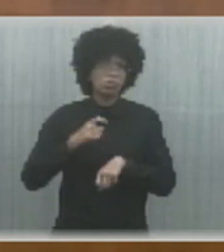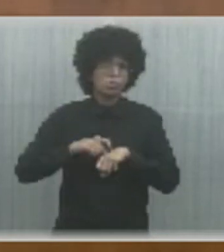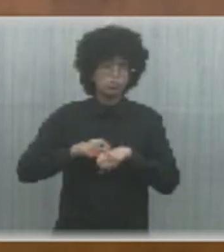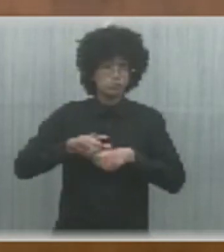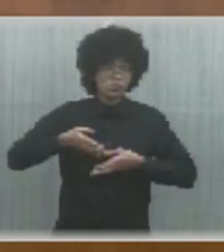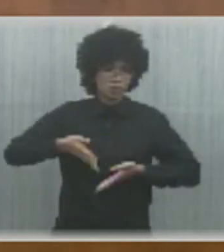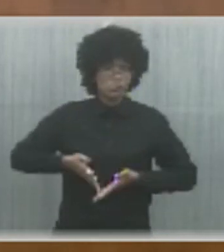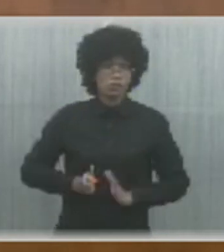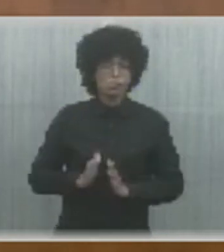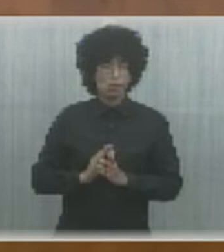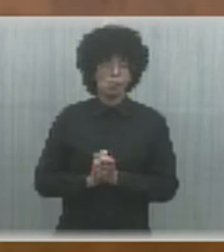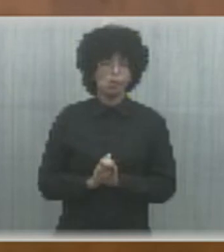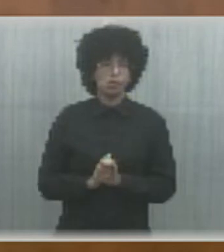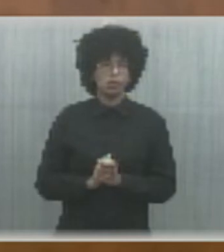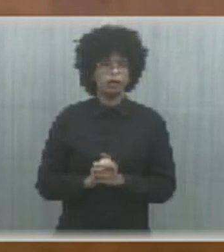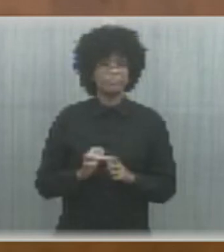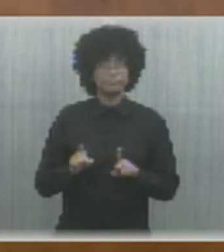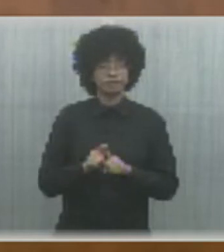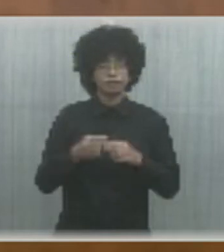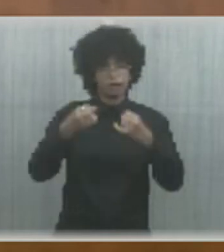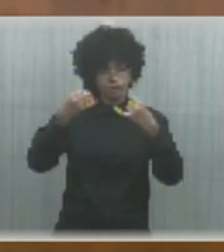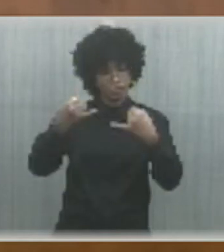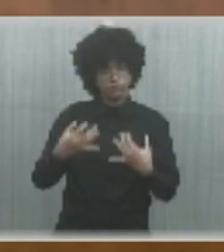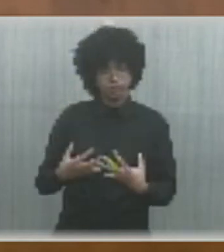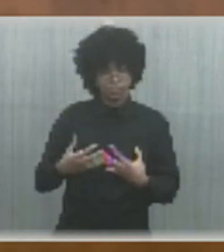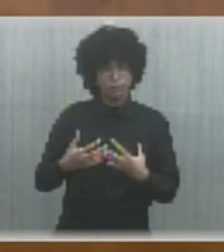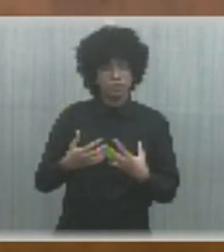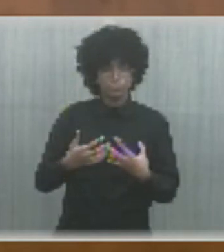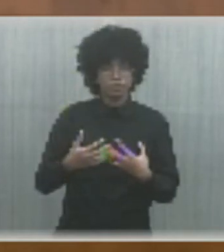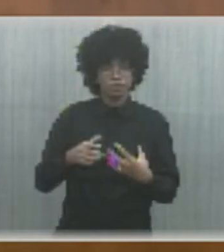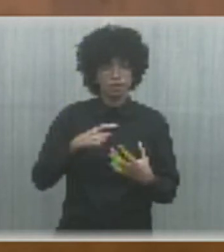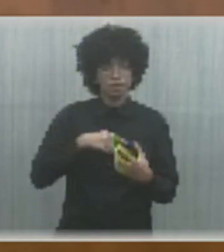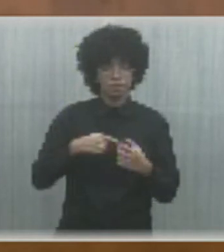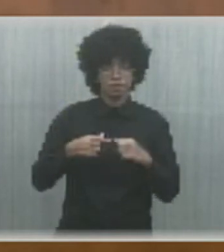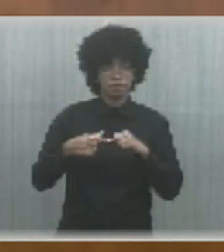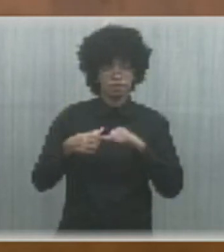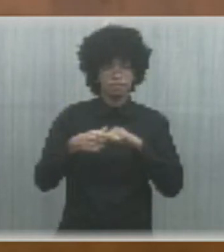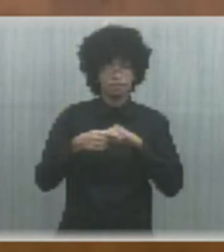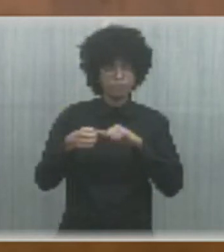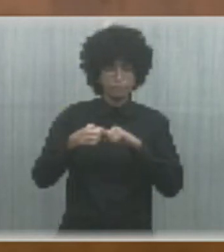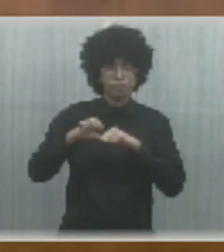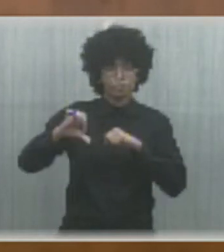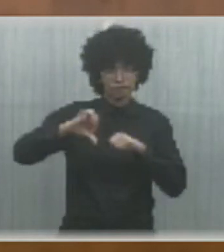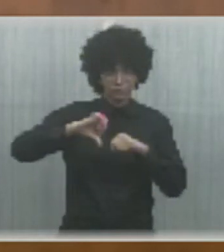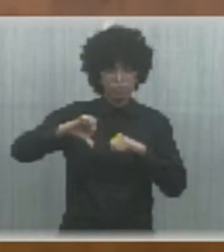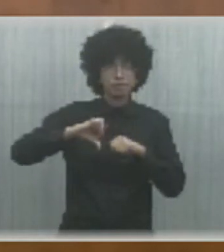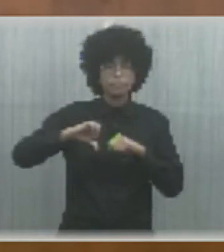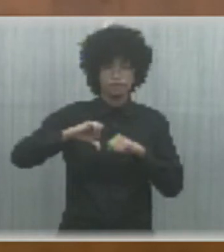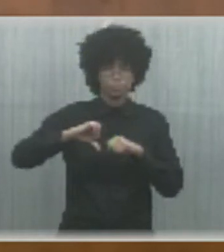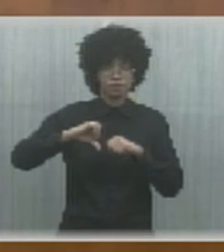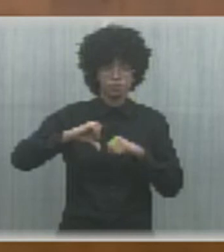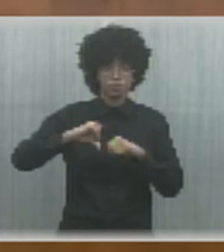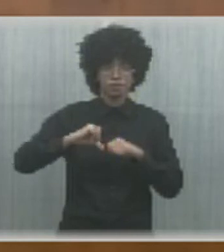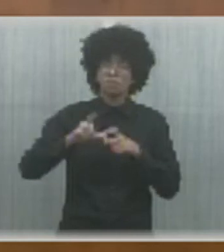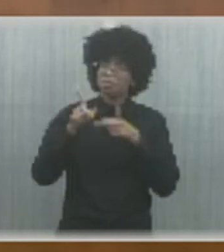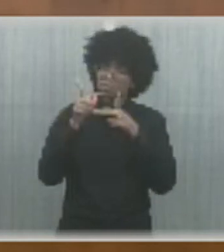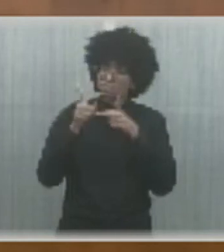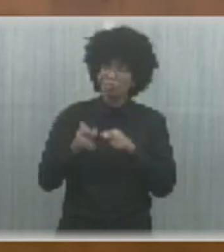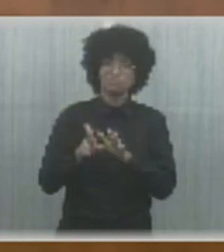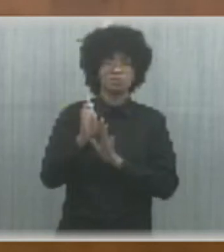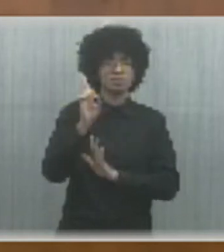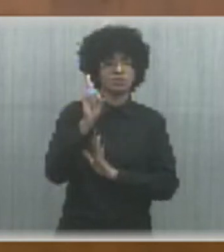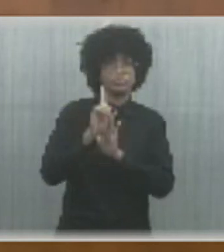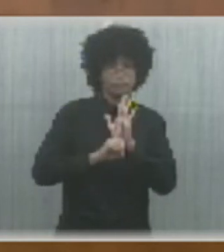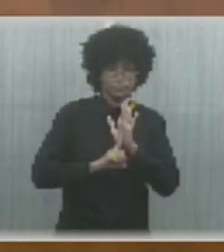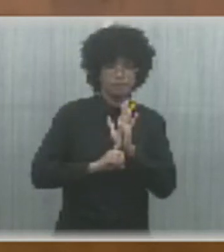E ela diz mais que é assegurado, aqui no artigo 9º, é assegurado os mesmos direitos e